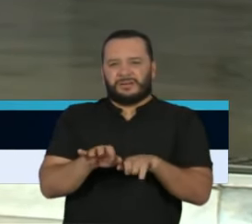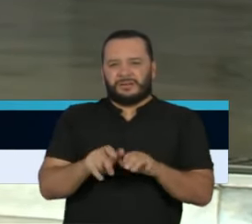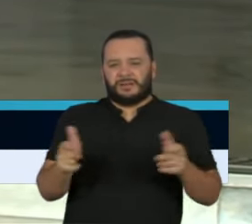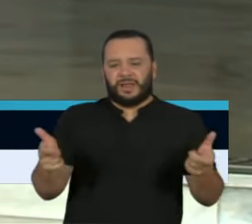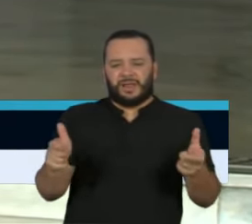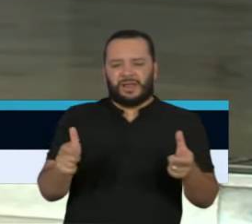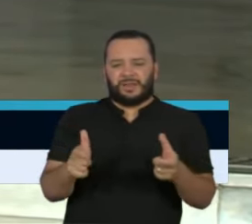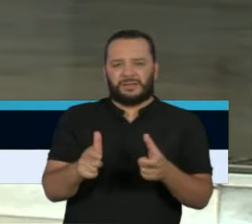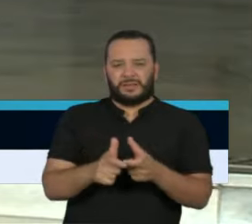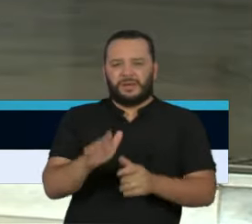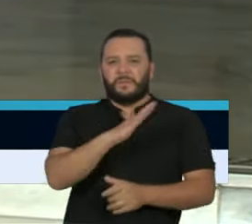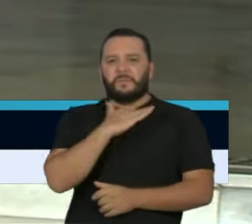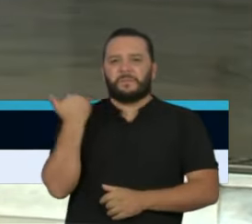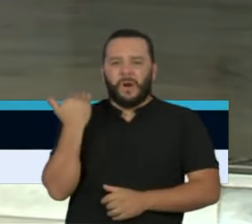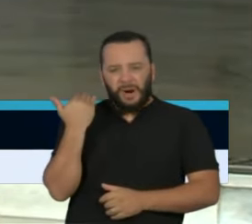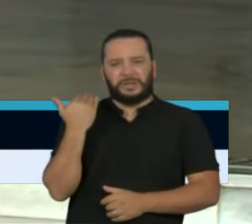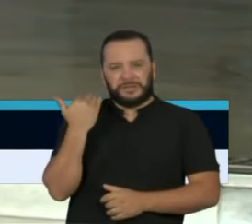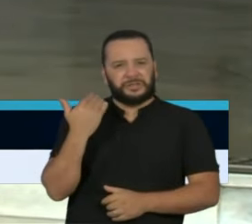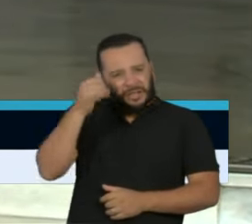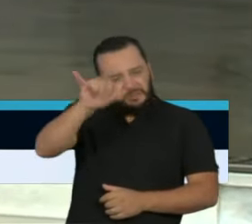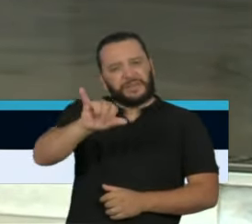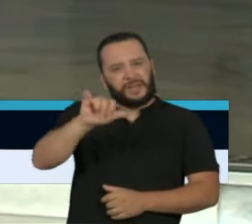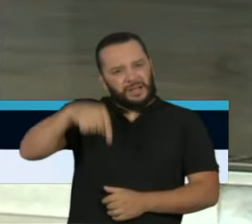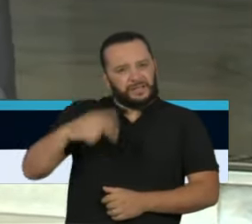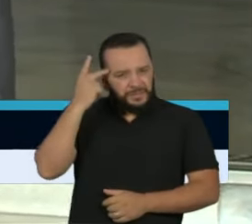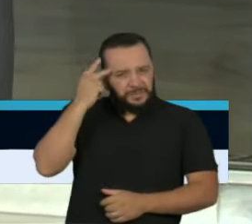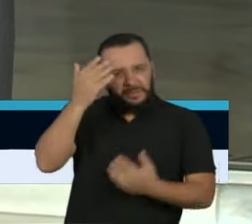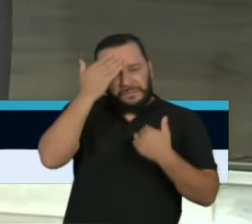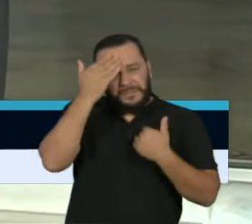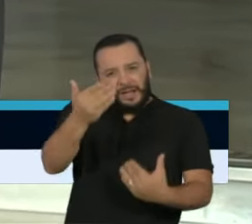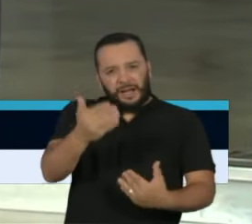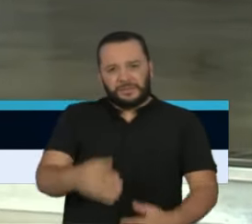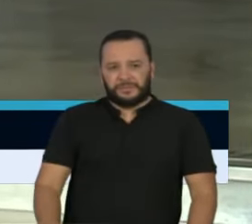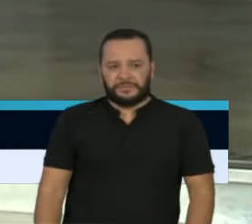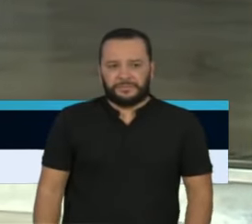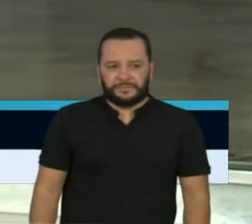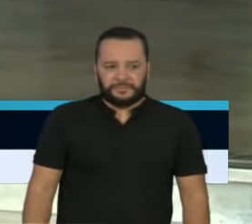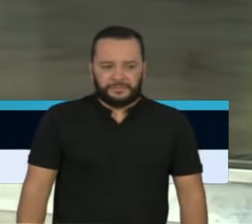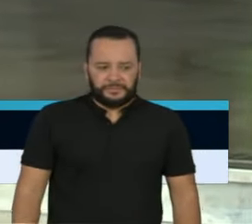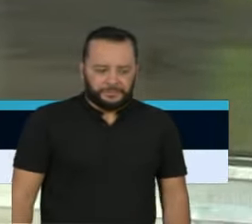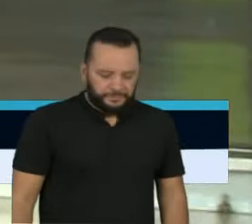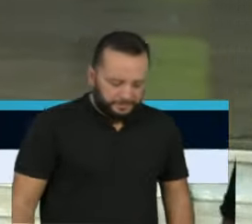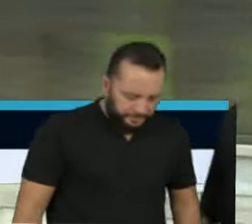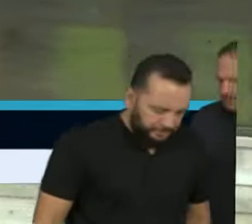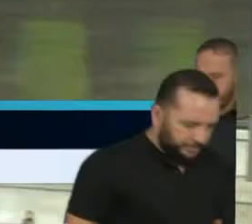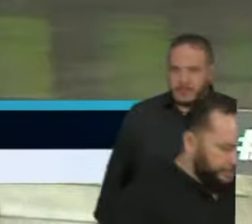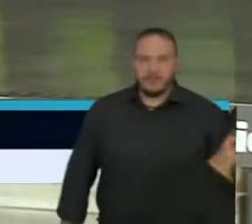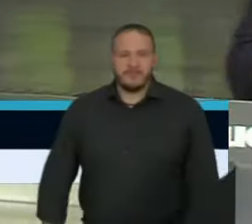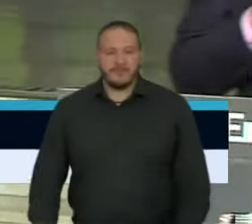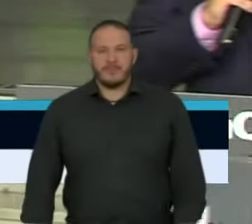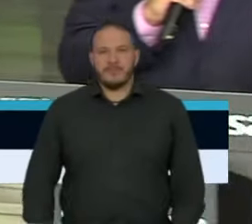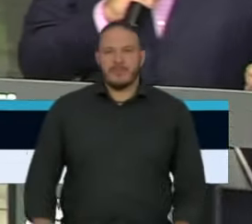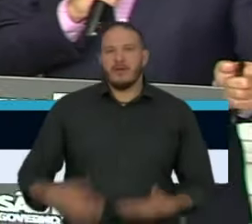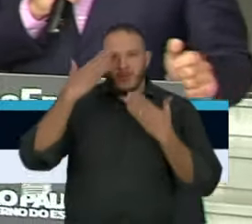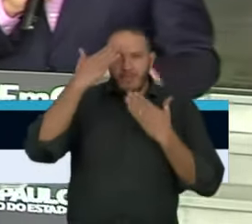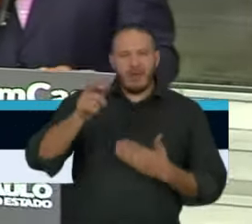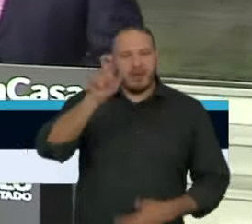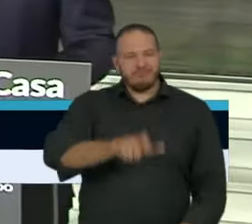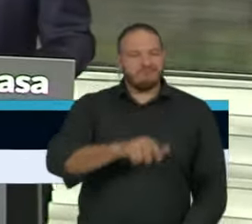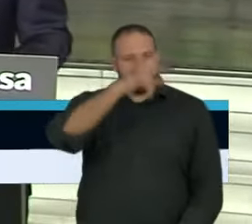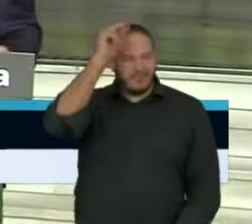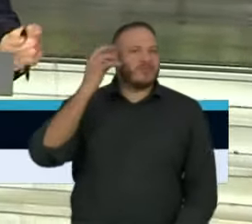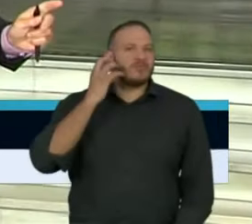e de óbitos aqui na cidade de São Paulo. Muito obrigado, bom dia a todos vocês. Obrigado, Bruno Covas, prefeito da capital de São Paulo.